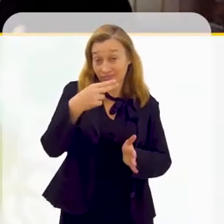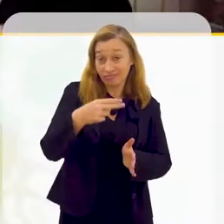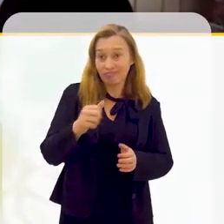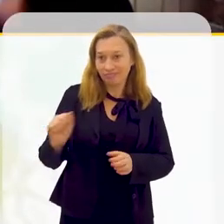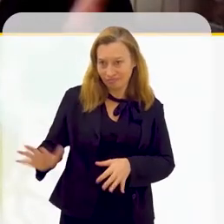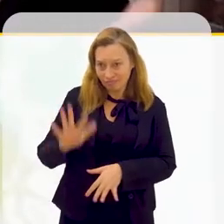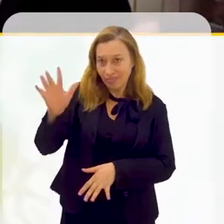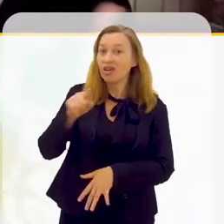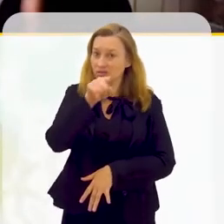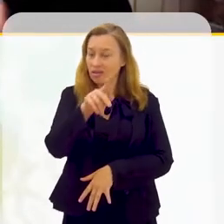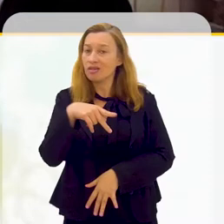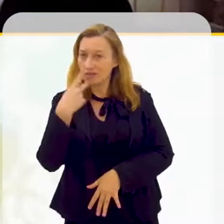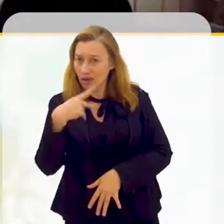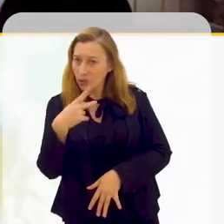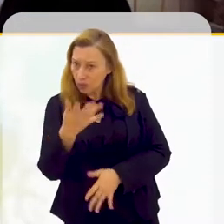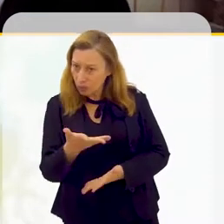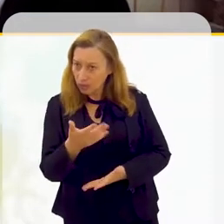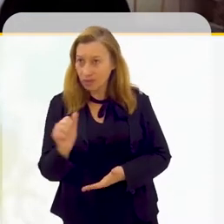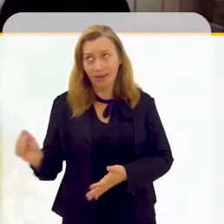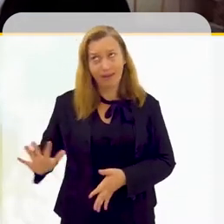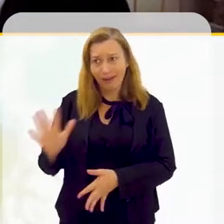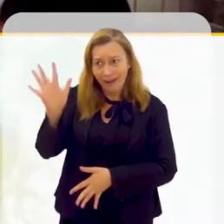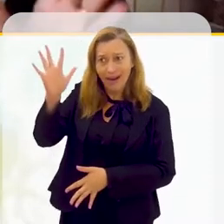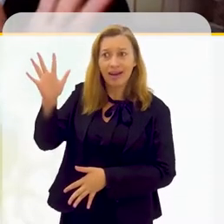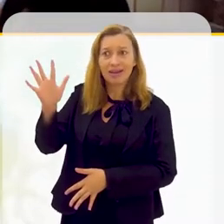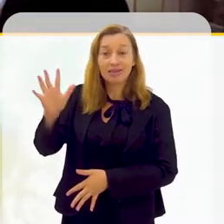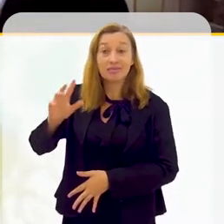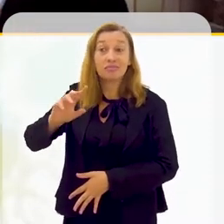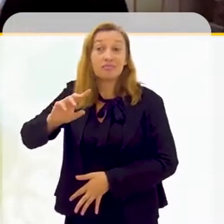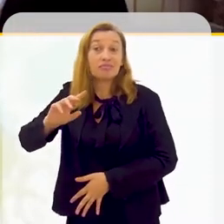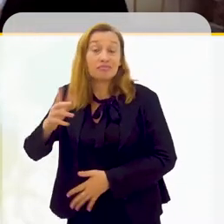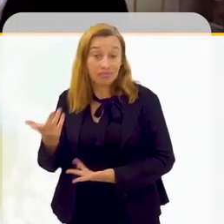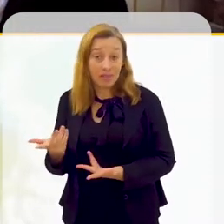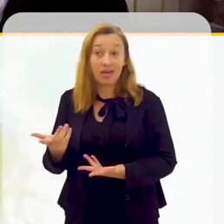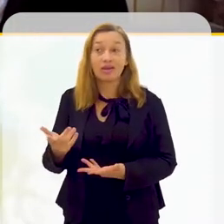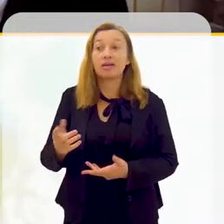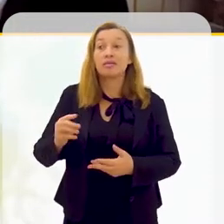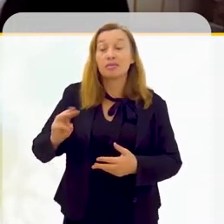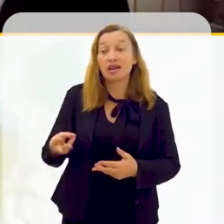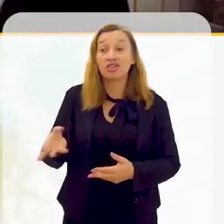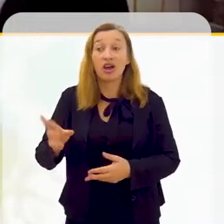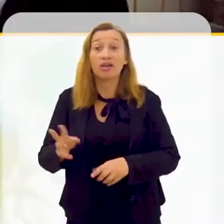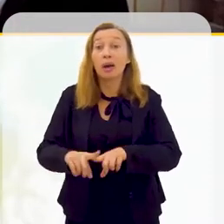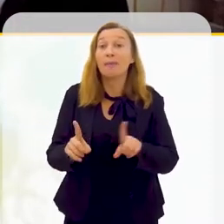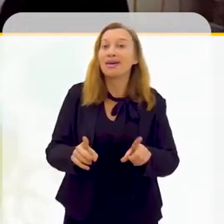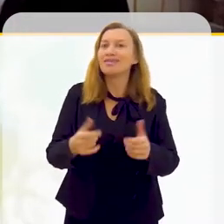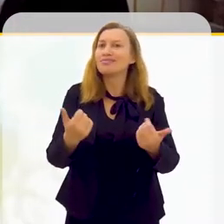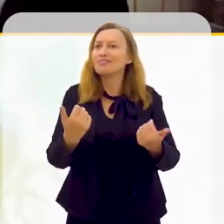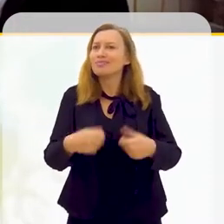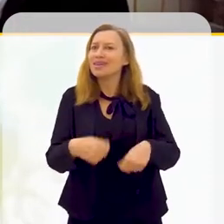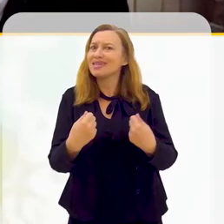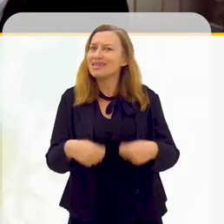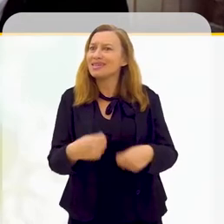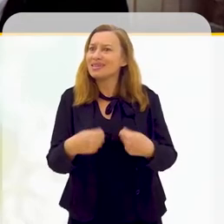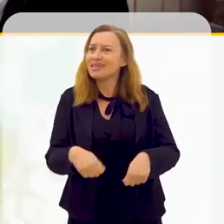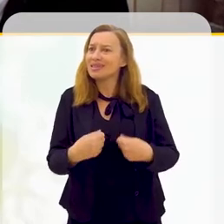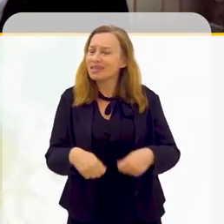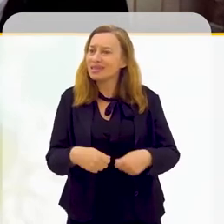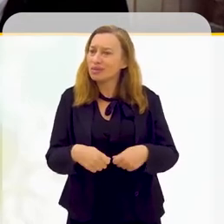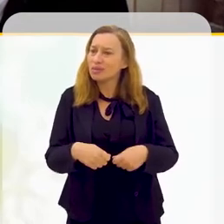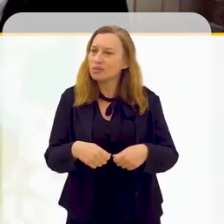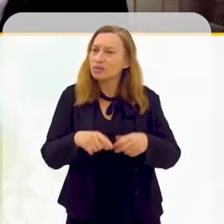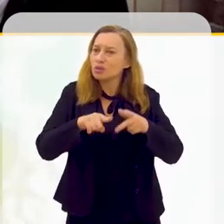é uma cirurgia que é cara como você falou é muito caro alguns milhares de reais Mas ela precisa